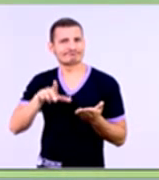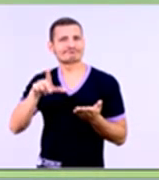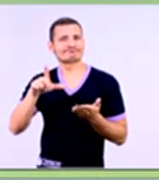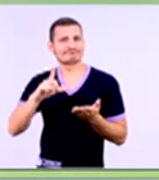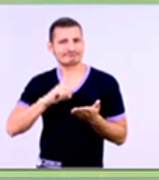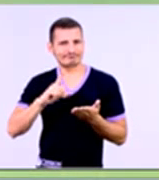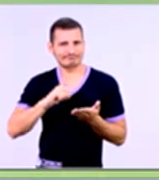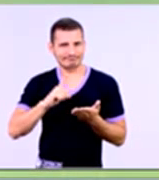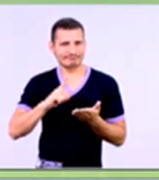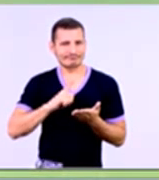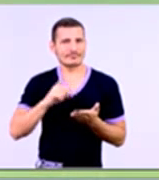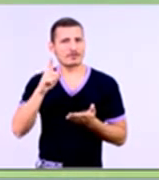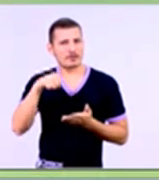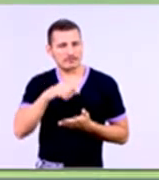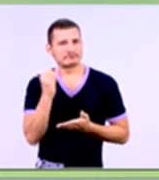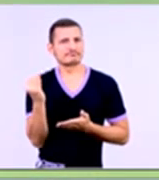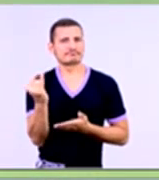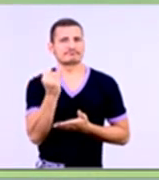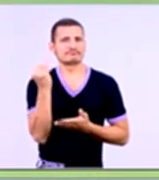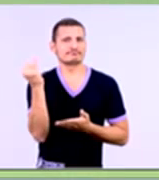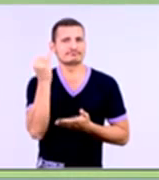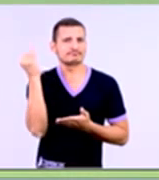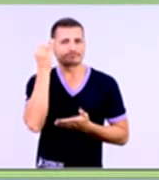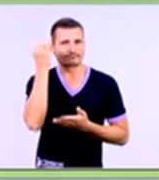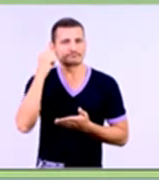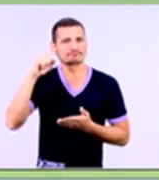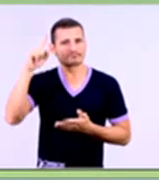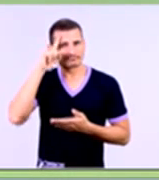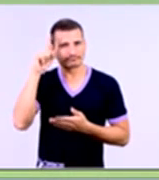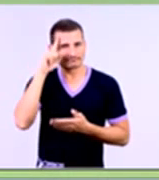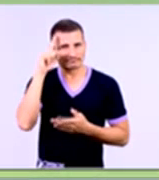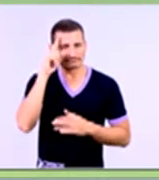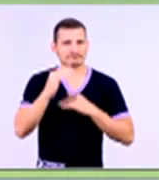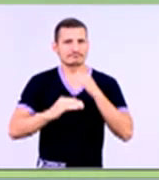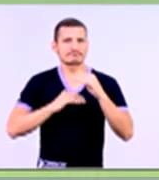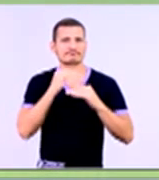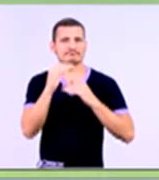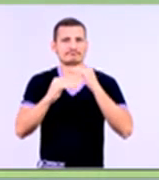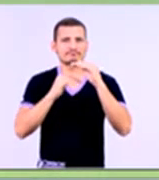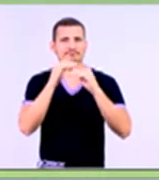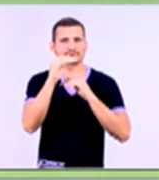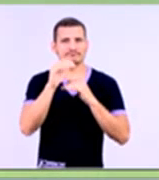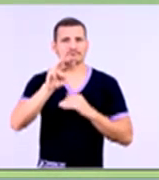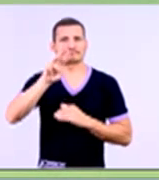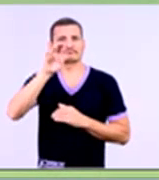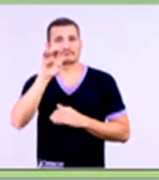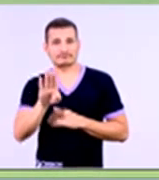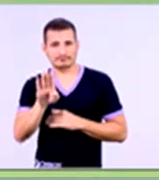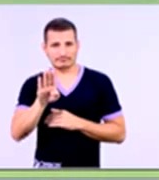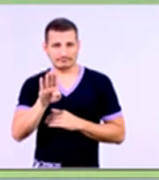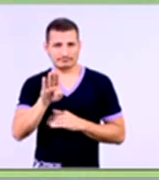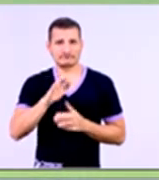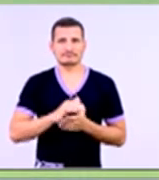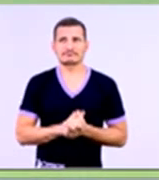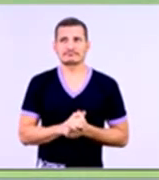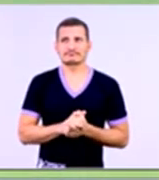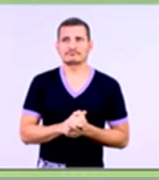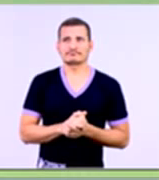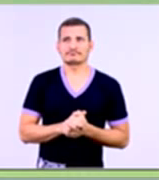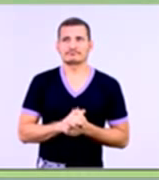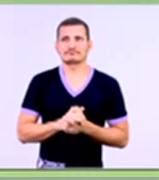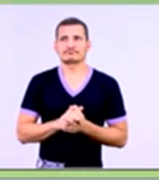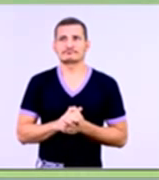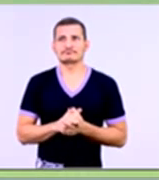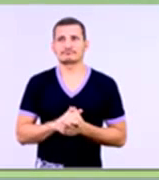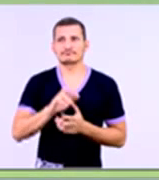consideradas essenciais no cotidiano do desenvolvimento web, tais como